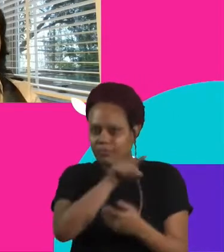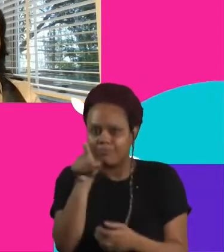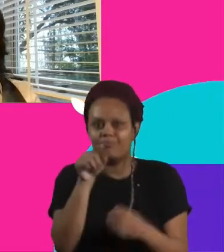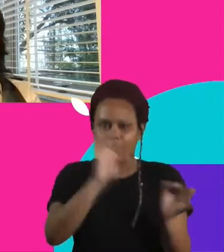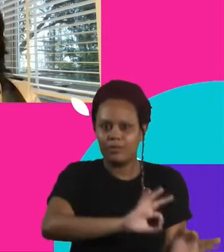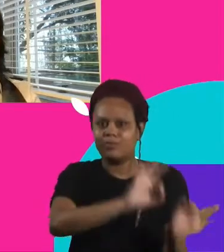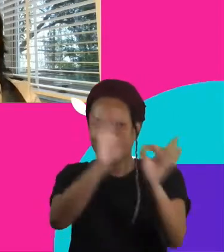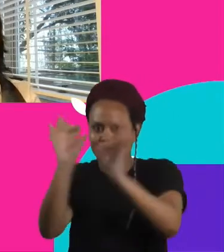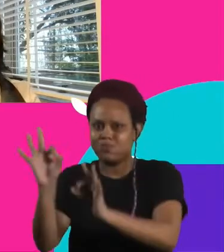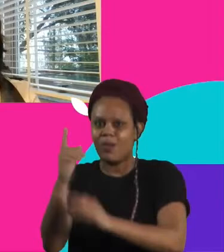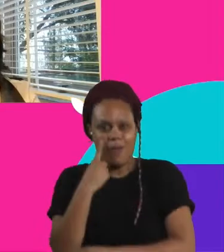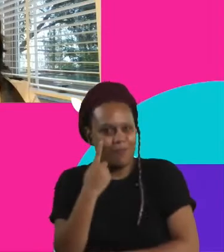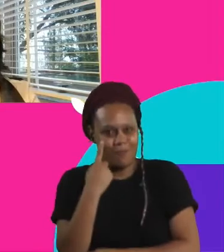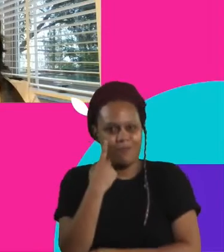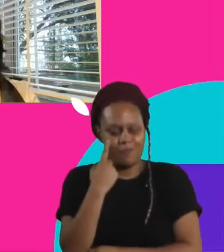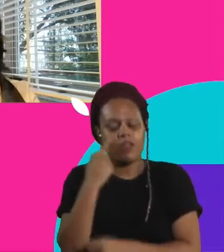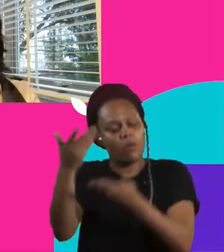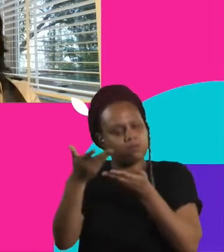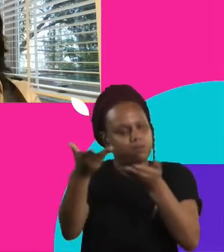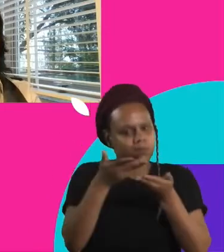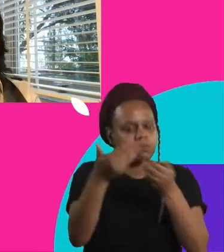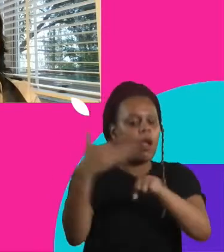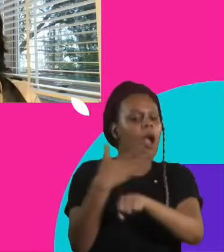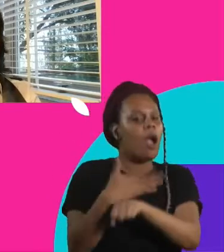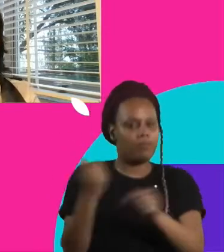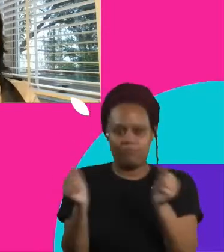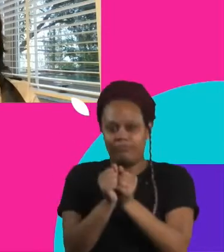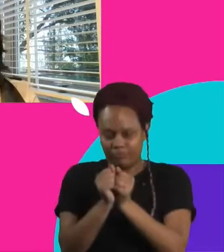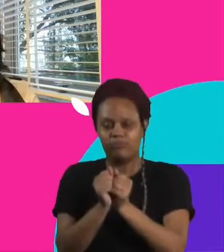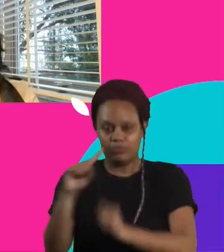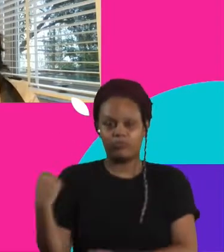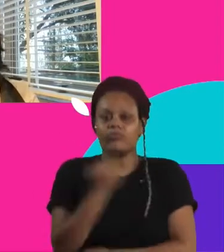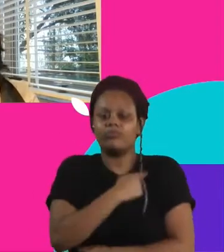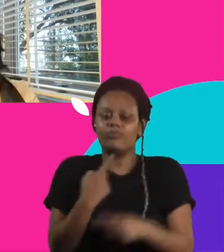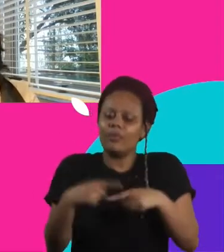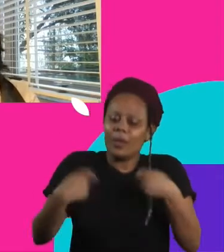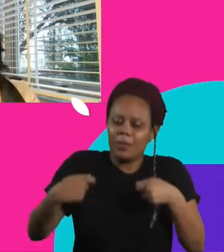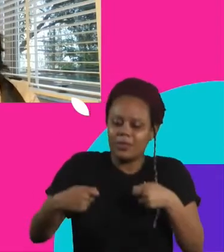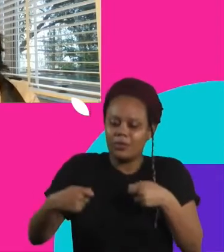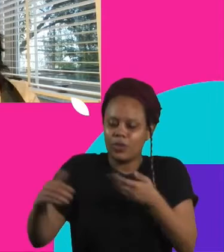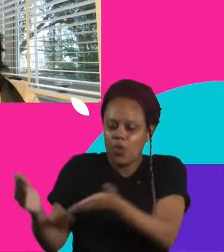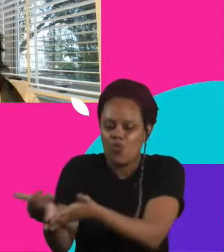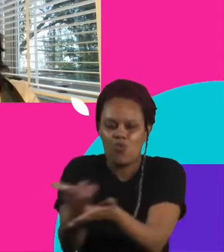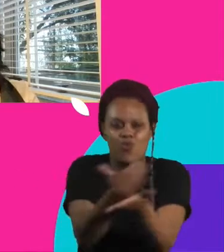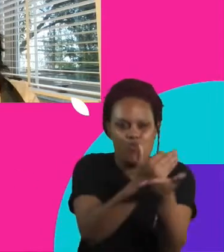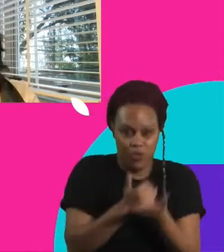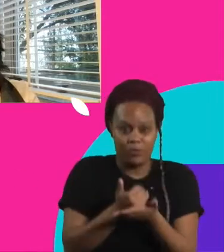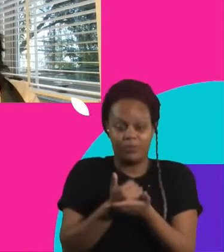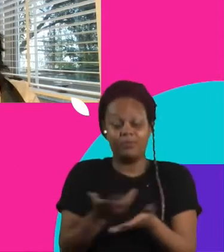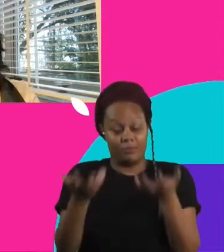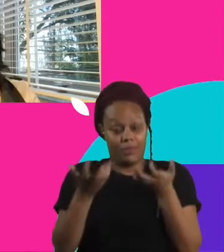Festival 365, é um convite para participar conosco, porque precisamos de muitos. A gente quer fazer no Brasil